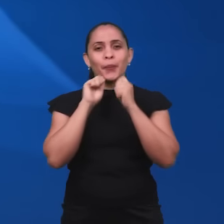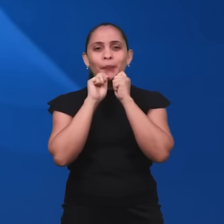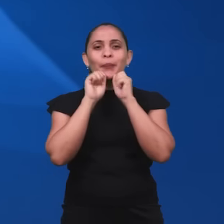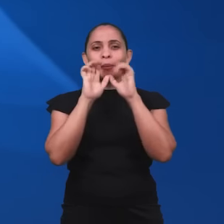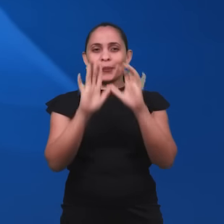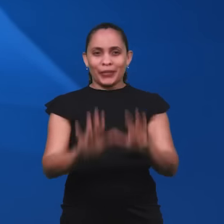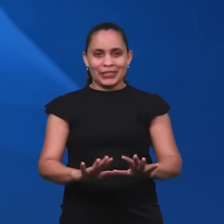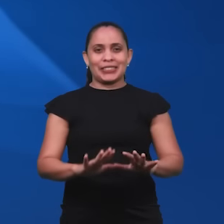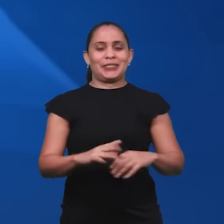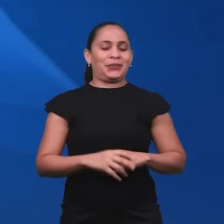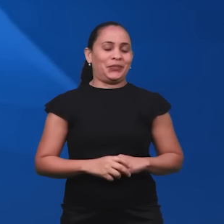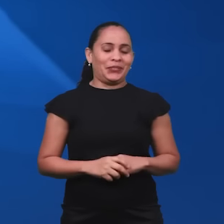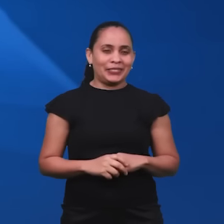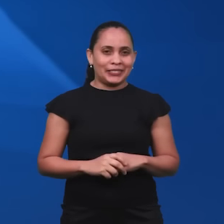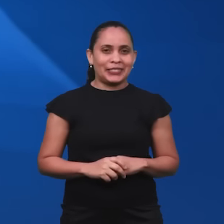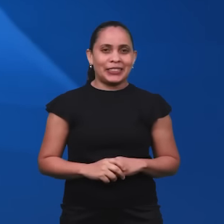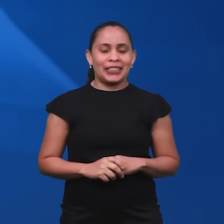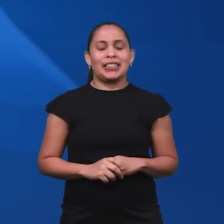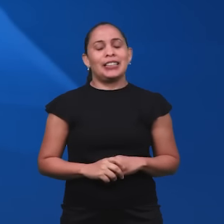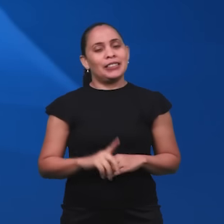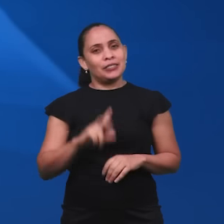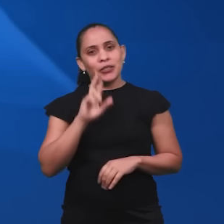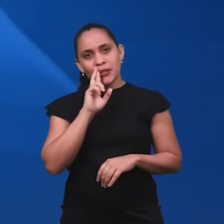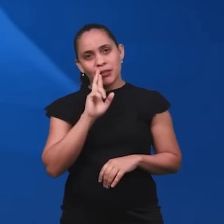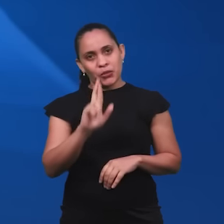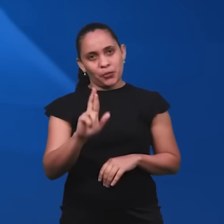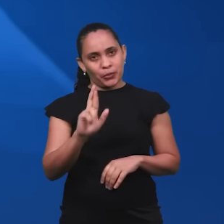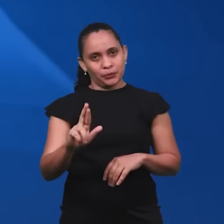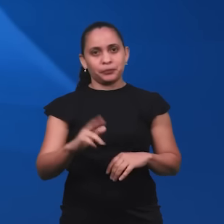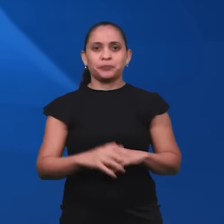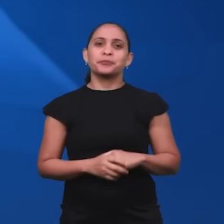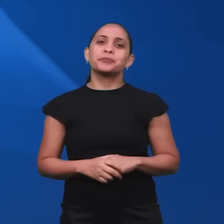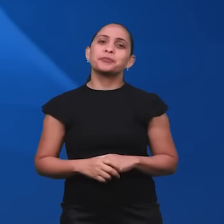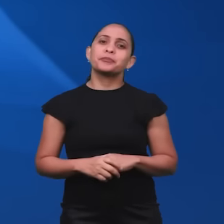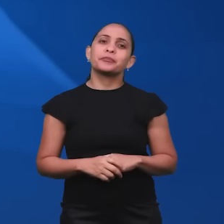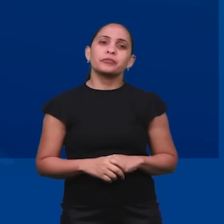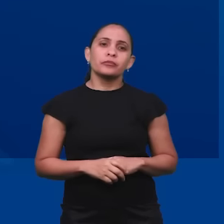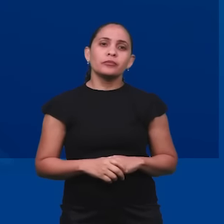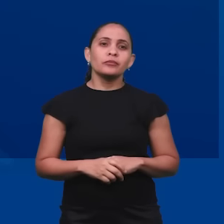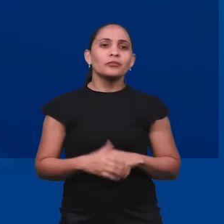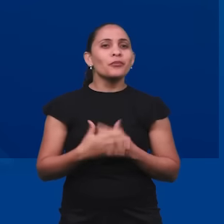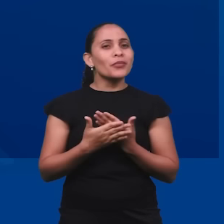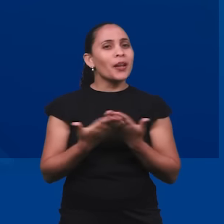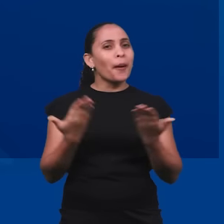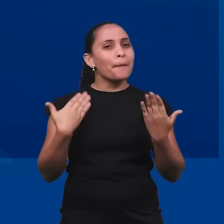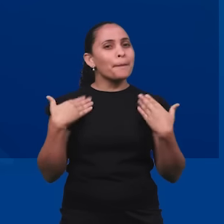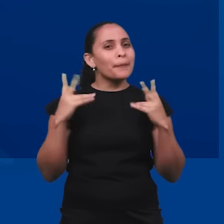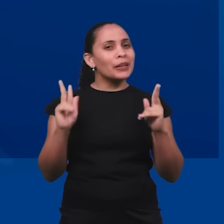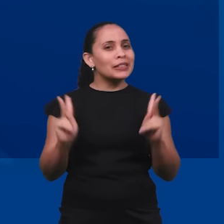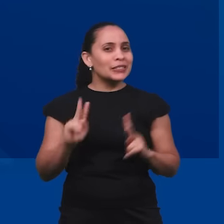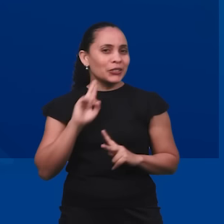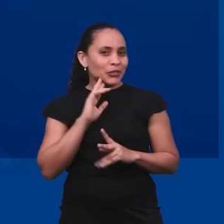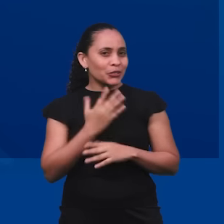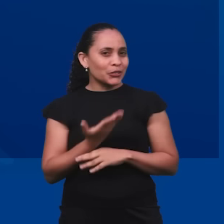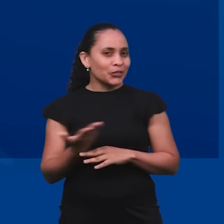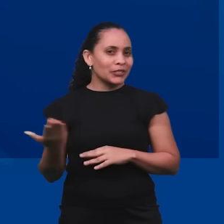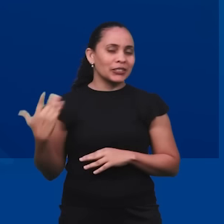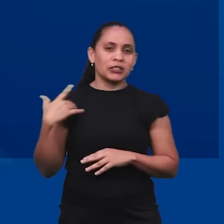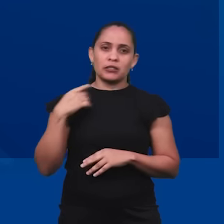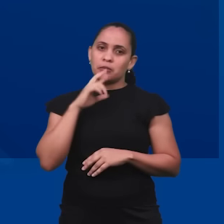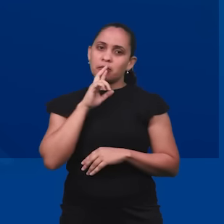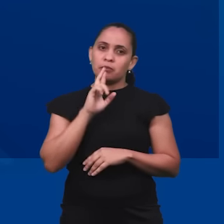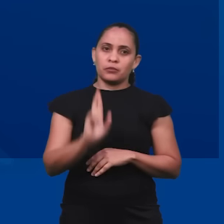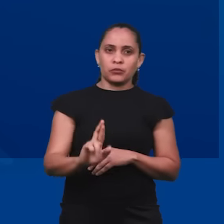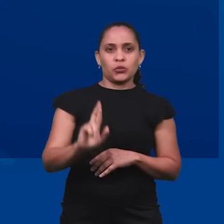na igreja. Vamos ouvir então a resposta do Peter Luque. A paz de Jesus a todos os irmãos. Eu vou estar respondendo